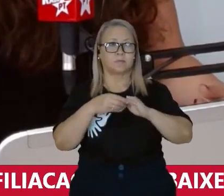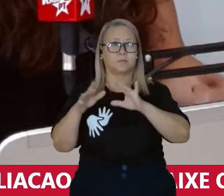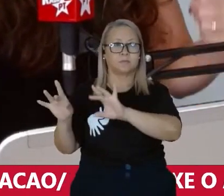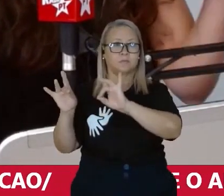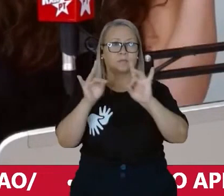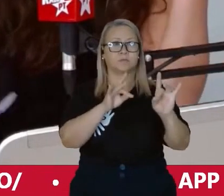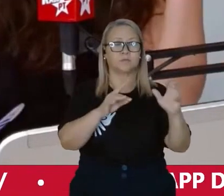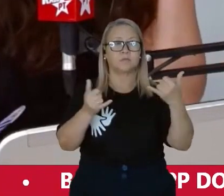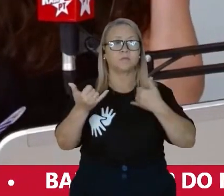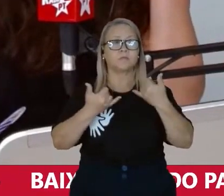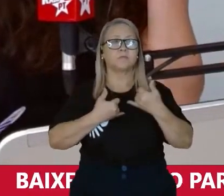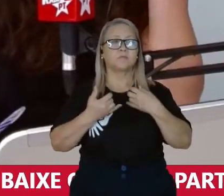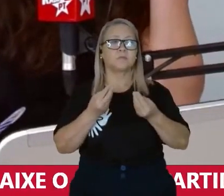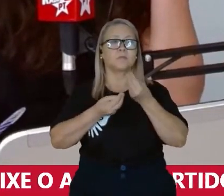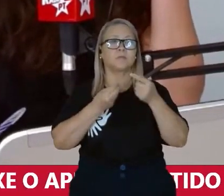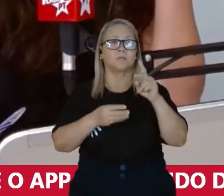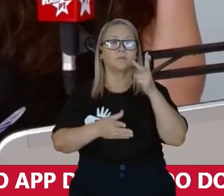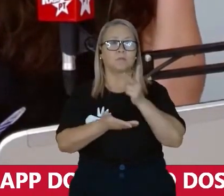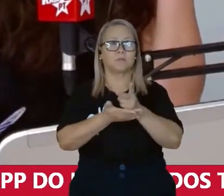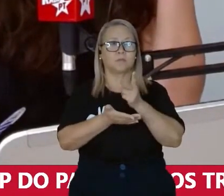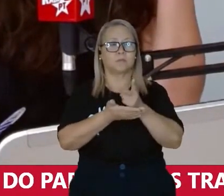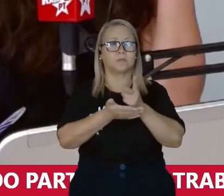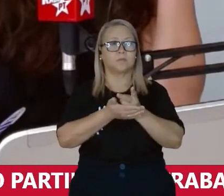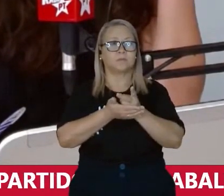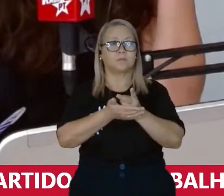Conta para mim como é que você consegue manter